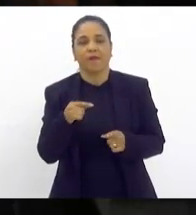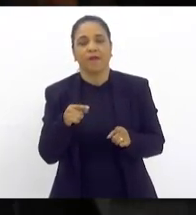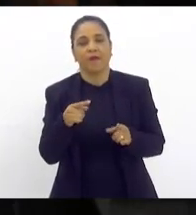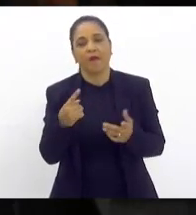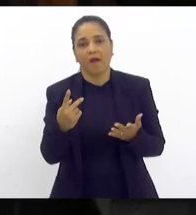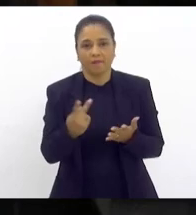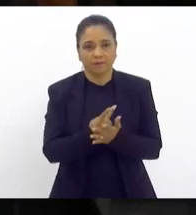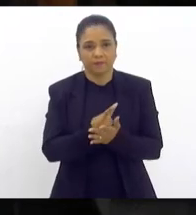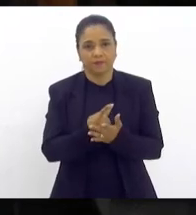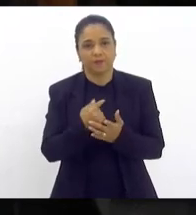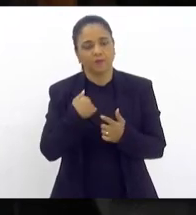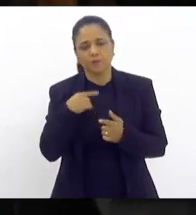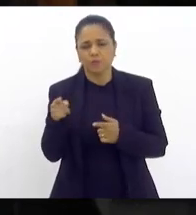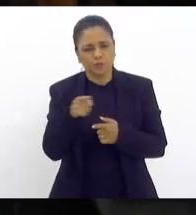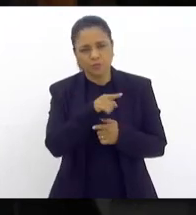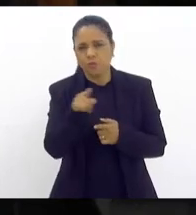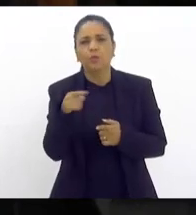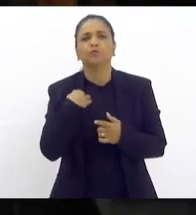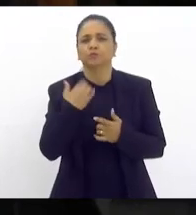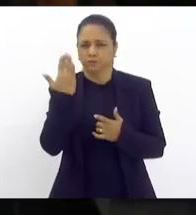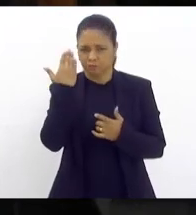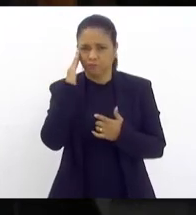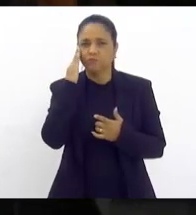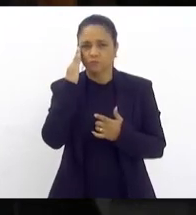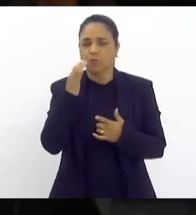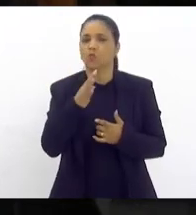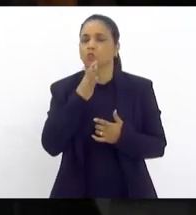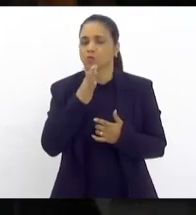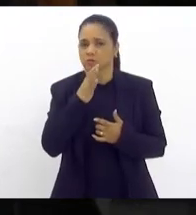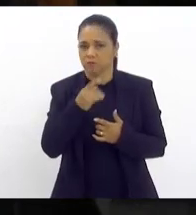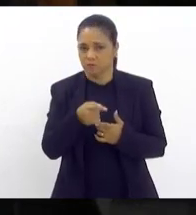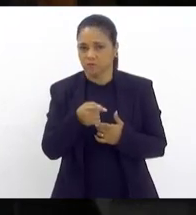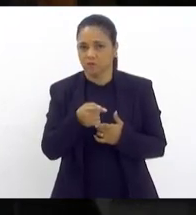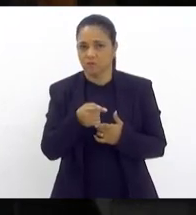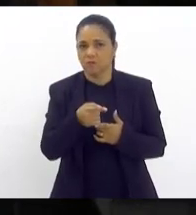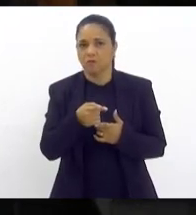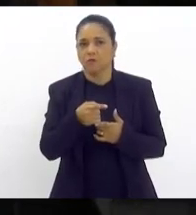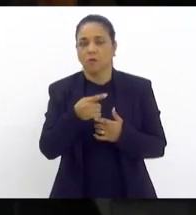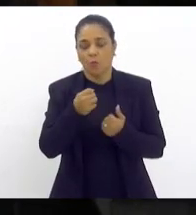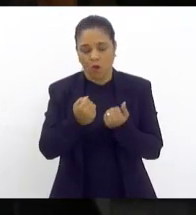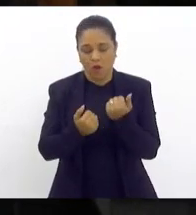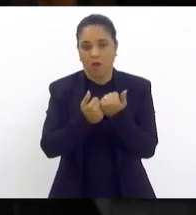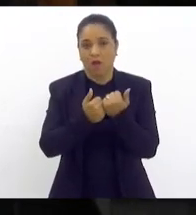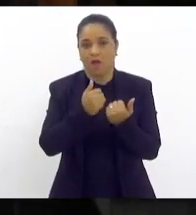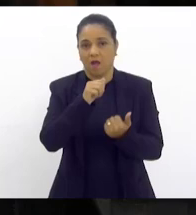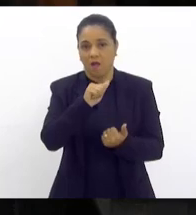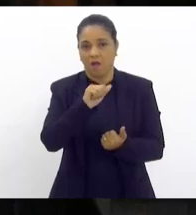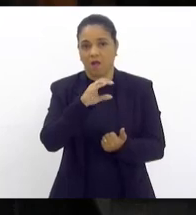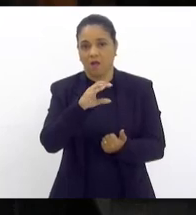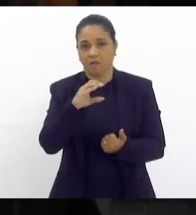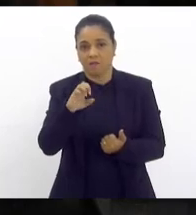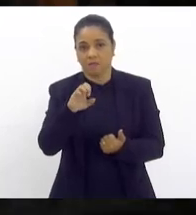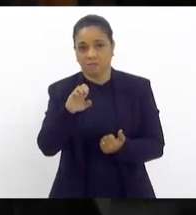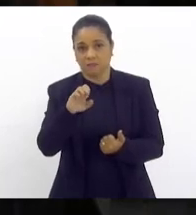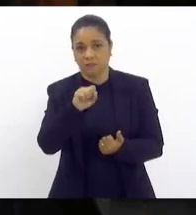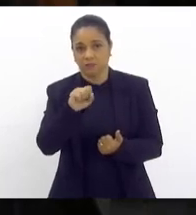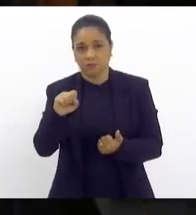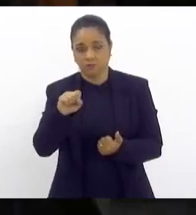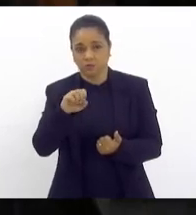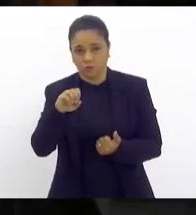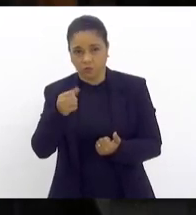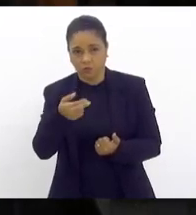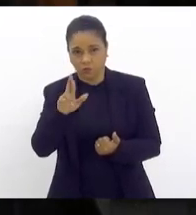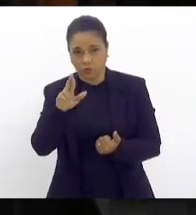tomamos todos conhecimento um assessor segurança do deputado Dino disparou